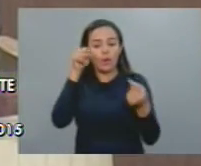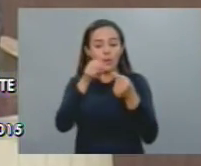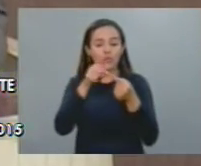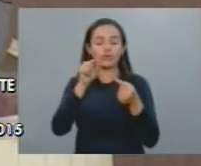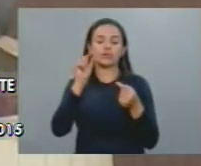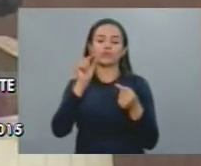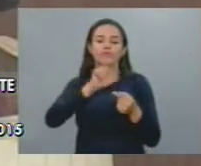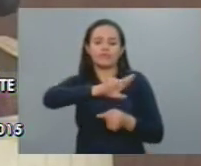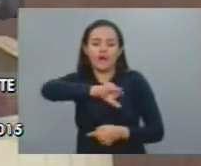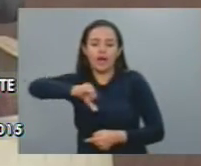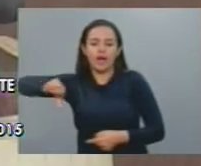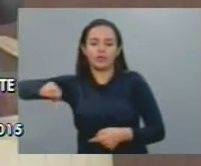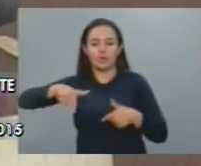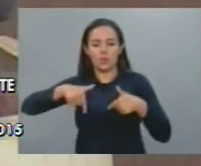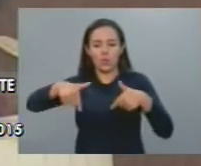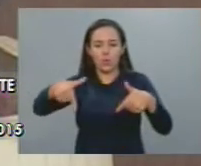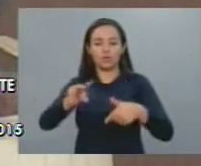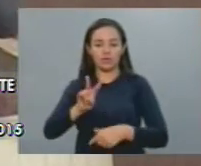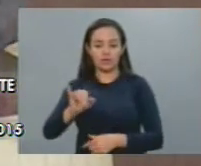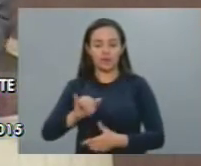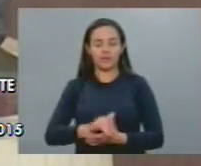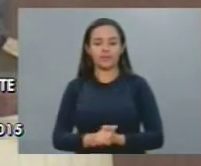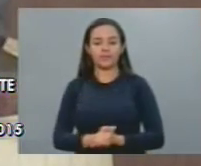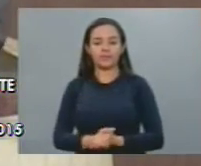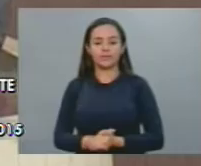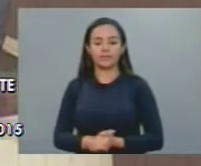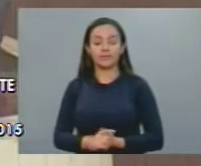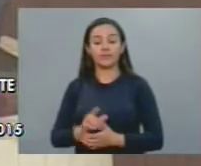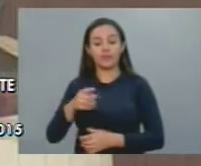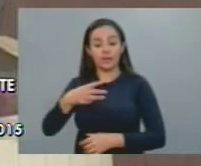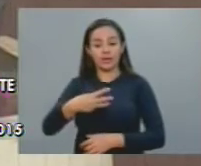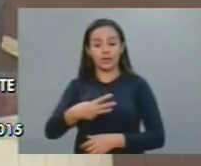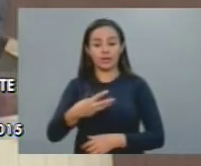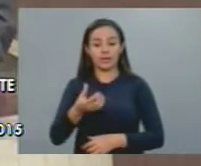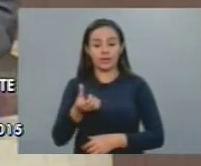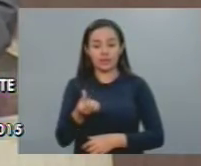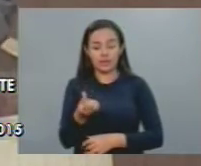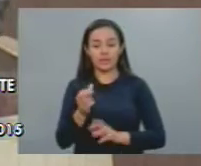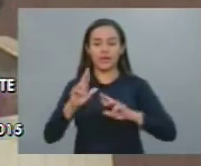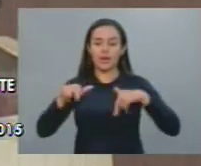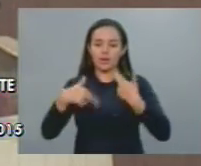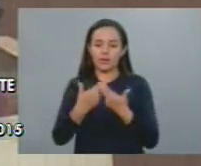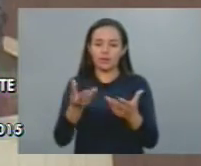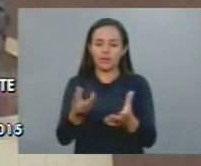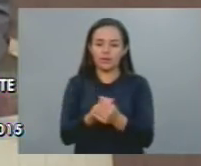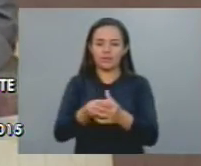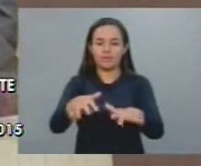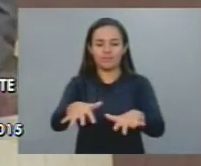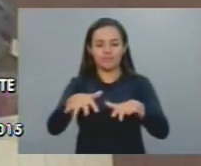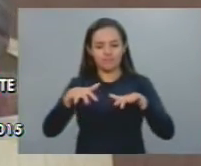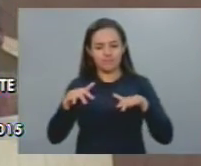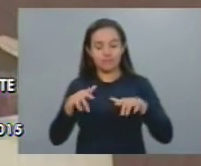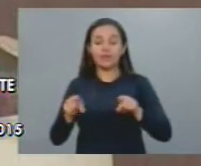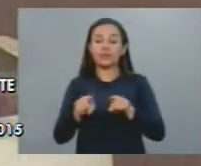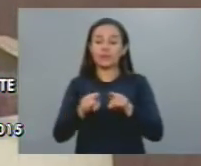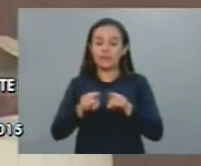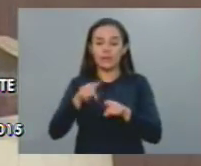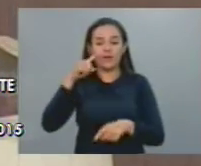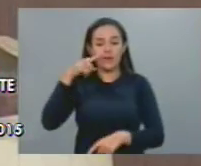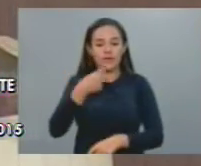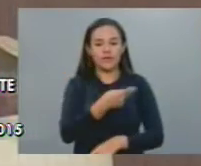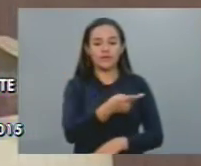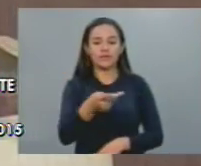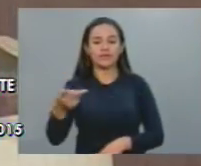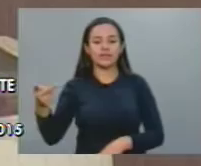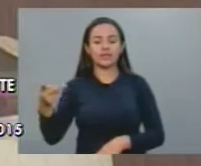agenda. Foram solicitadas pelo nosso mandato 36 audiências públicas, visitamos mais de